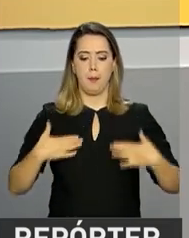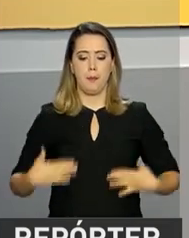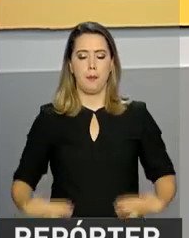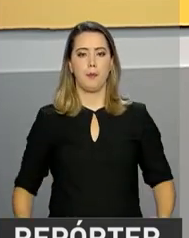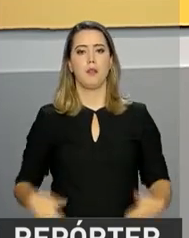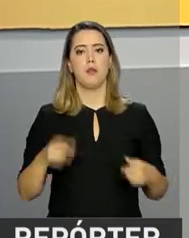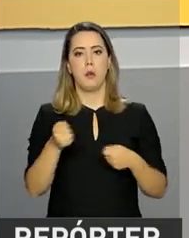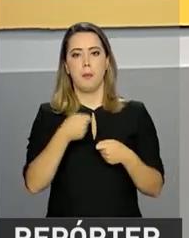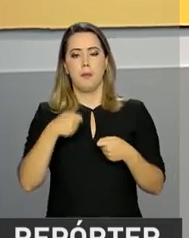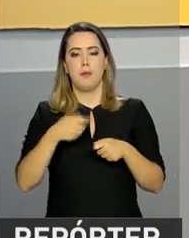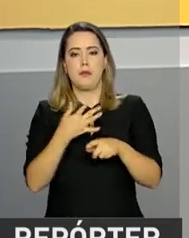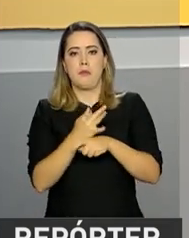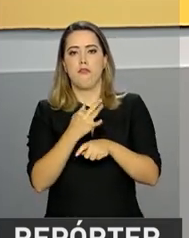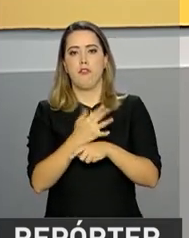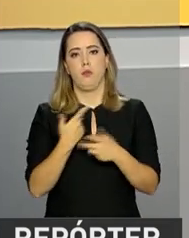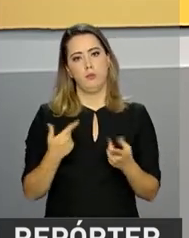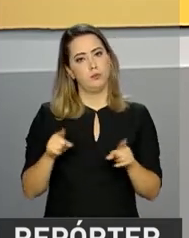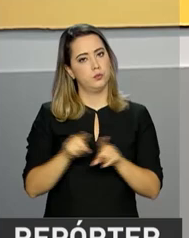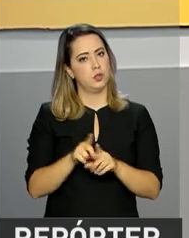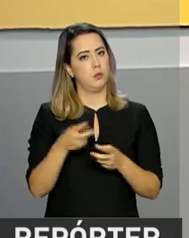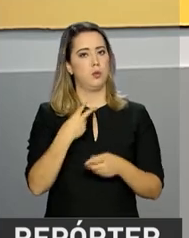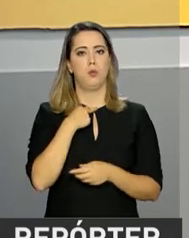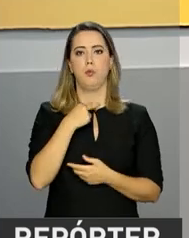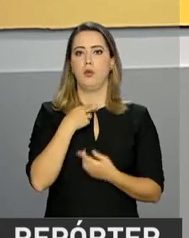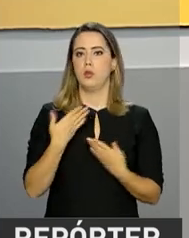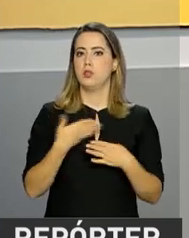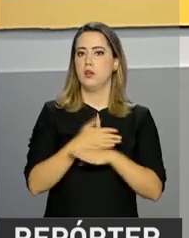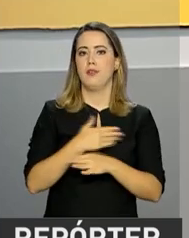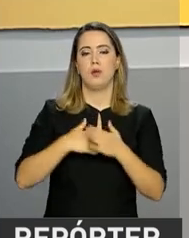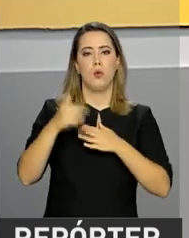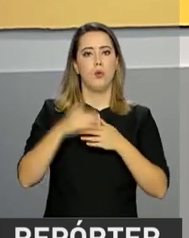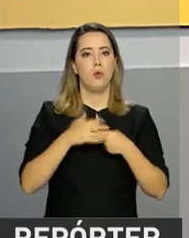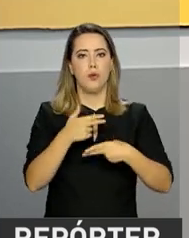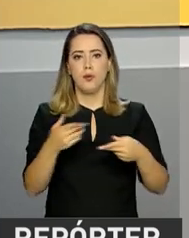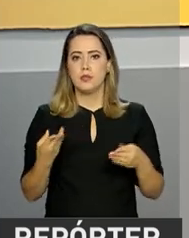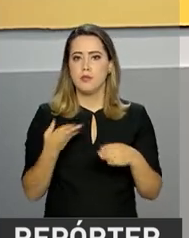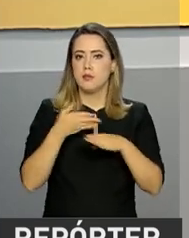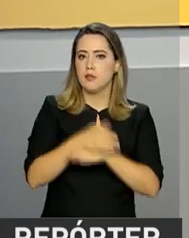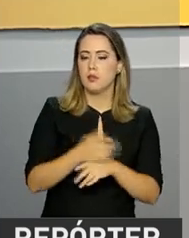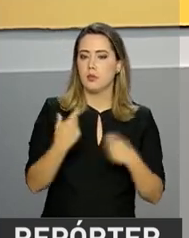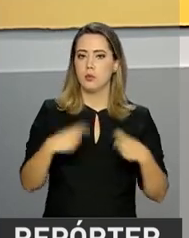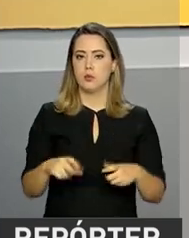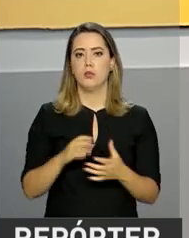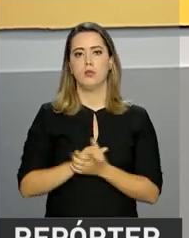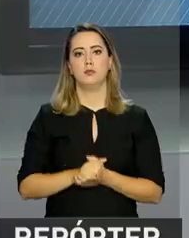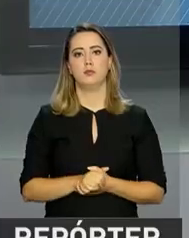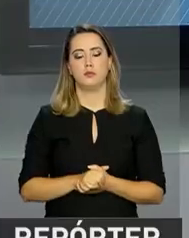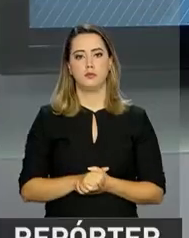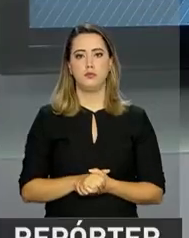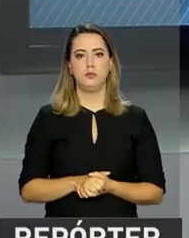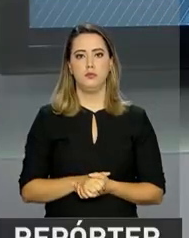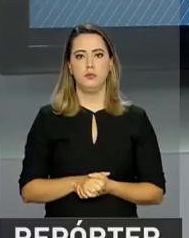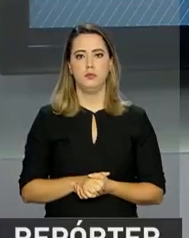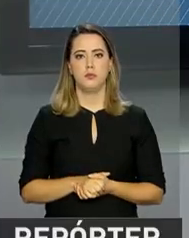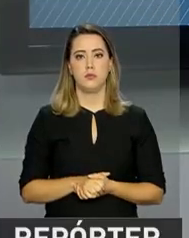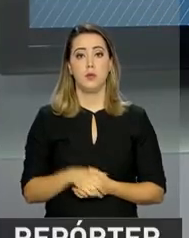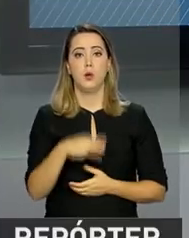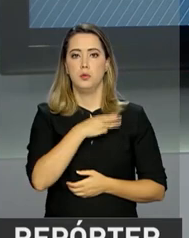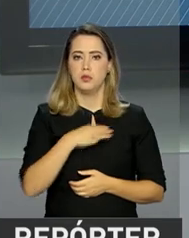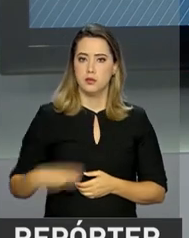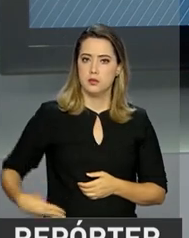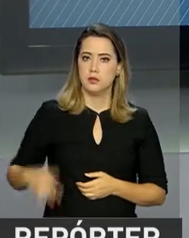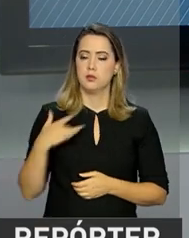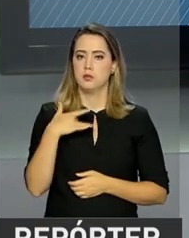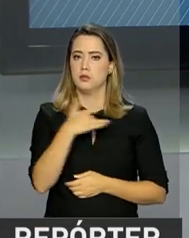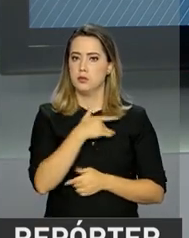portais de detectores de metais. Também não é permitido levar qualquer objeto para dentro das unidades. O Ministério da Saúde